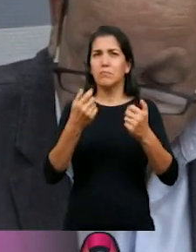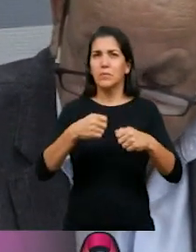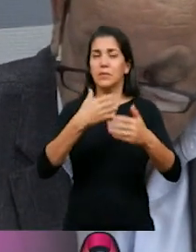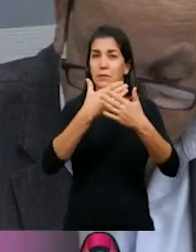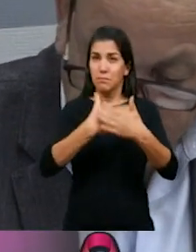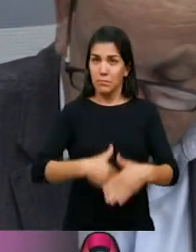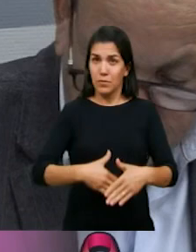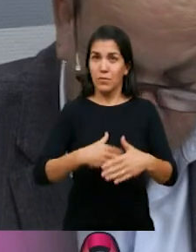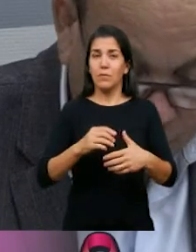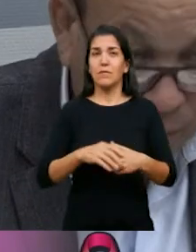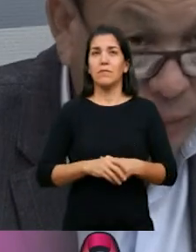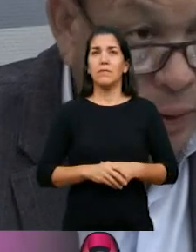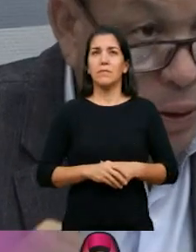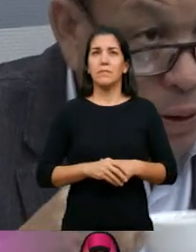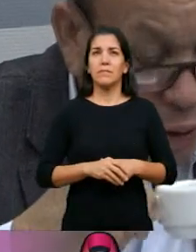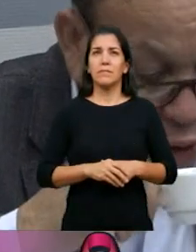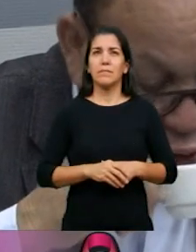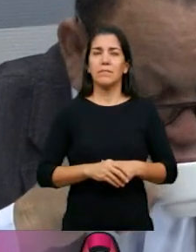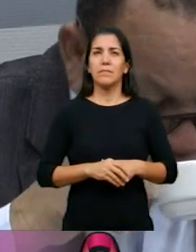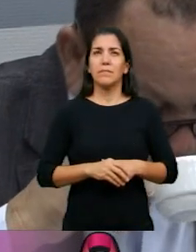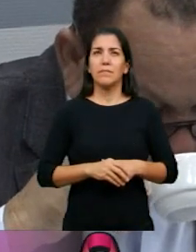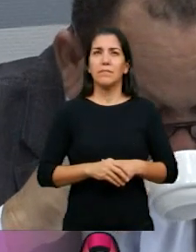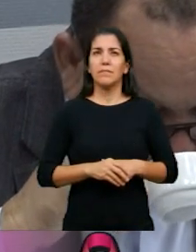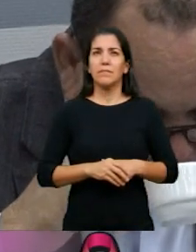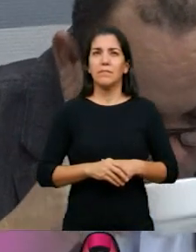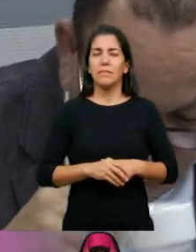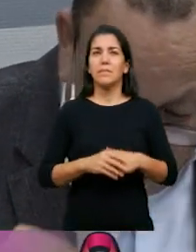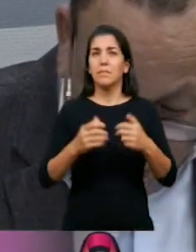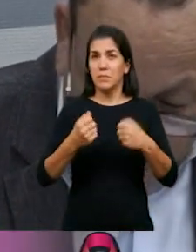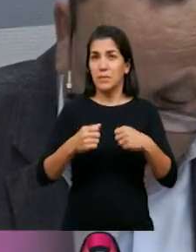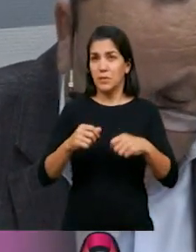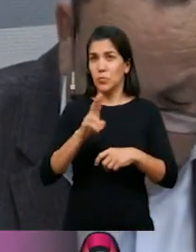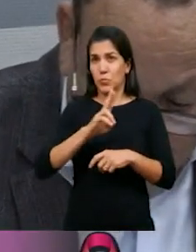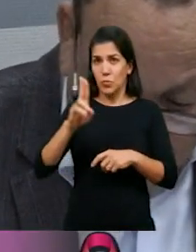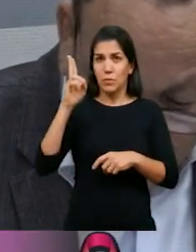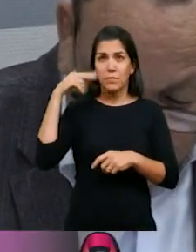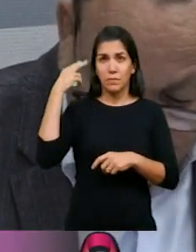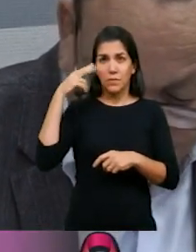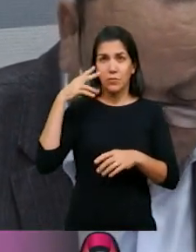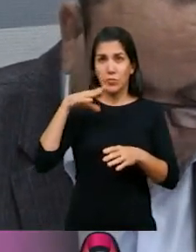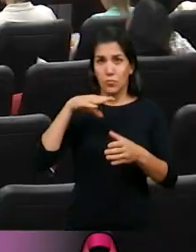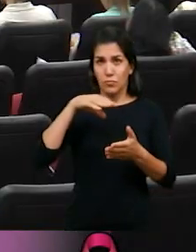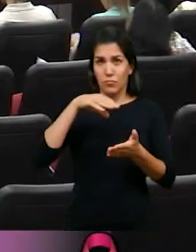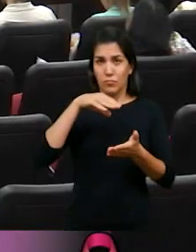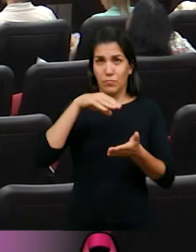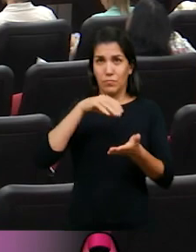falar especificamente o nome dos vereadores. Só isso.